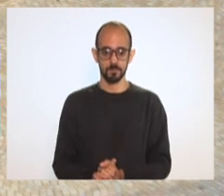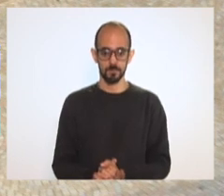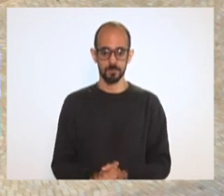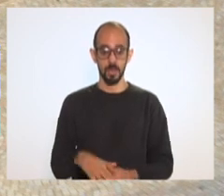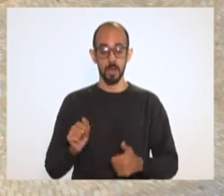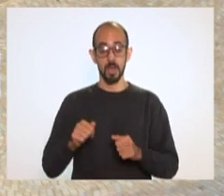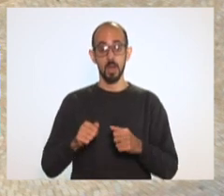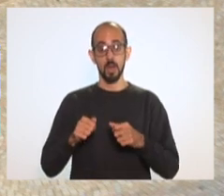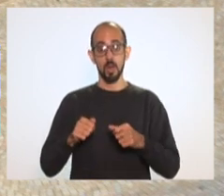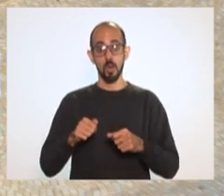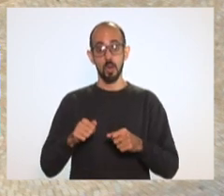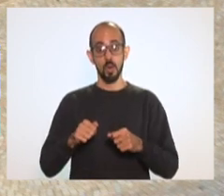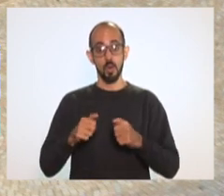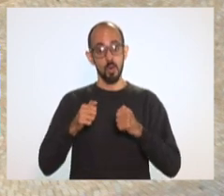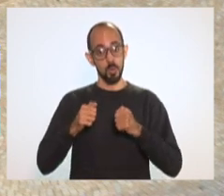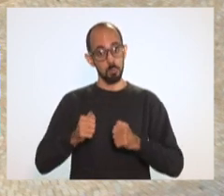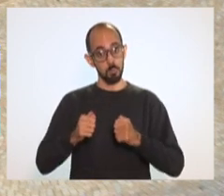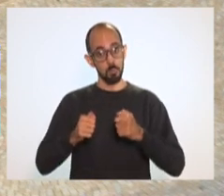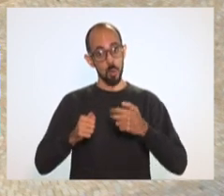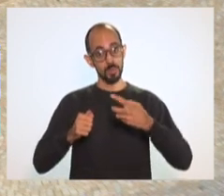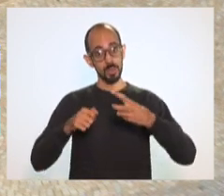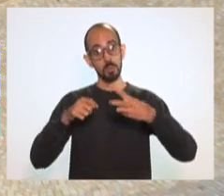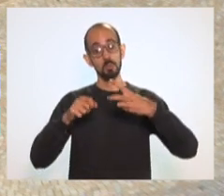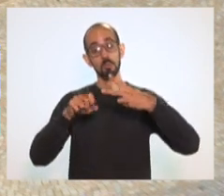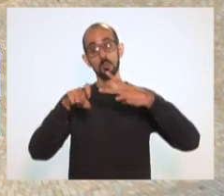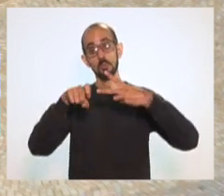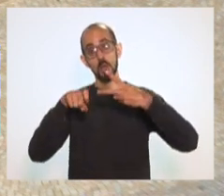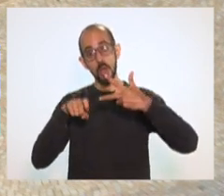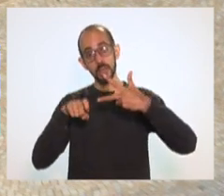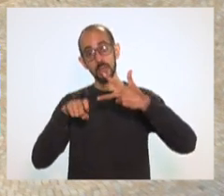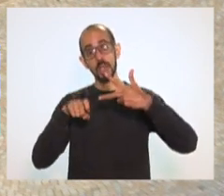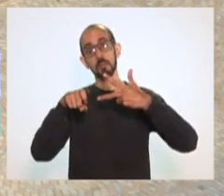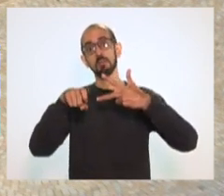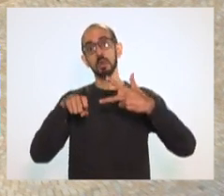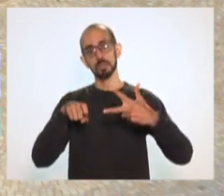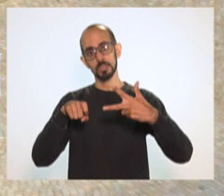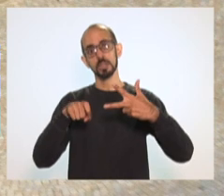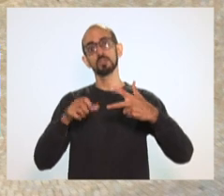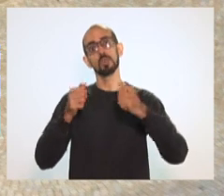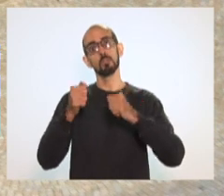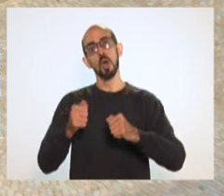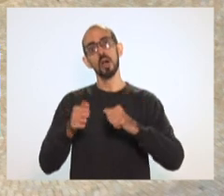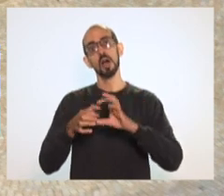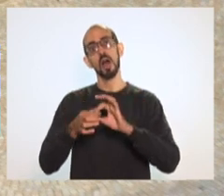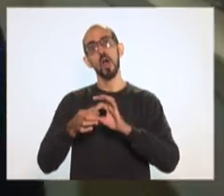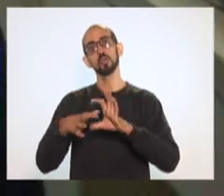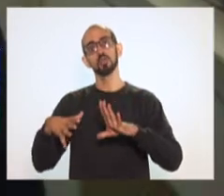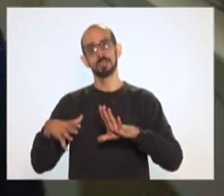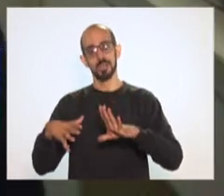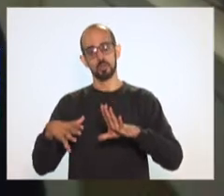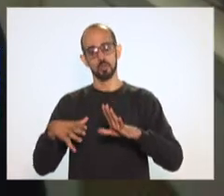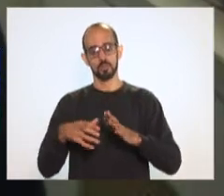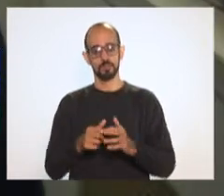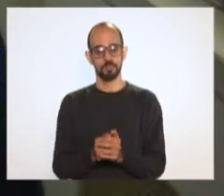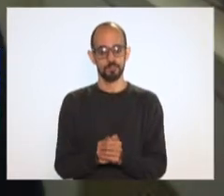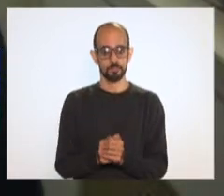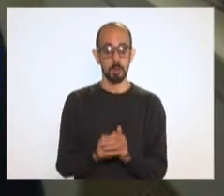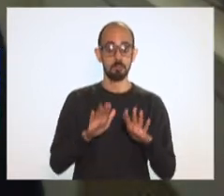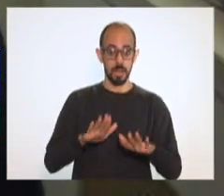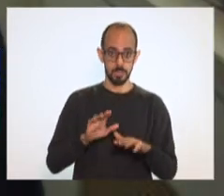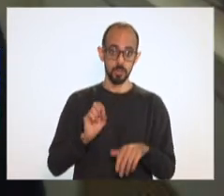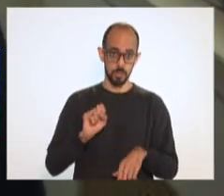Fica o Poder Executivo autorizado a internalizar o convênio? A pergunta que eu faço é a nossa lei que nós